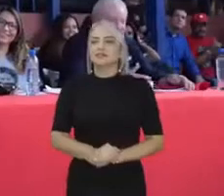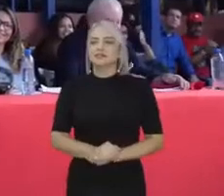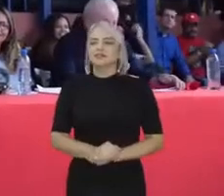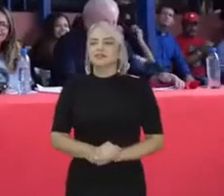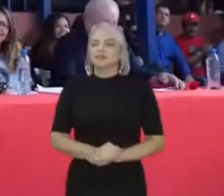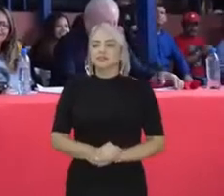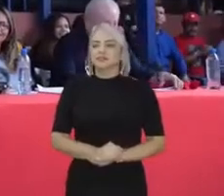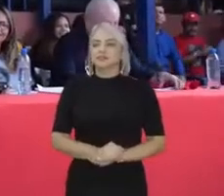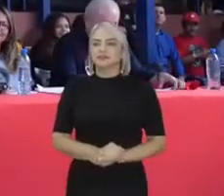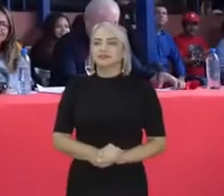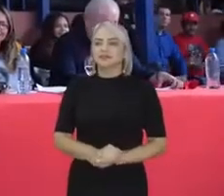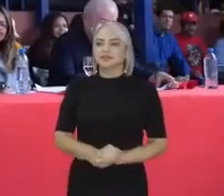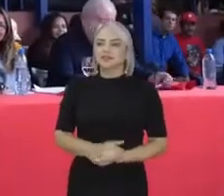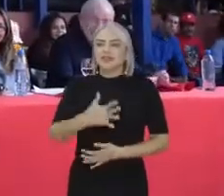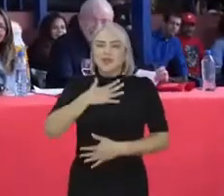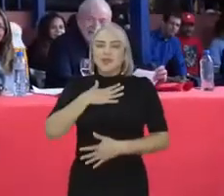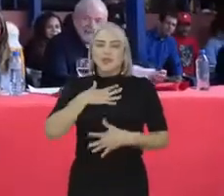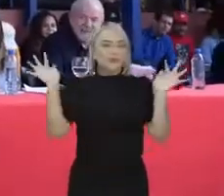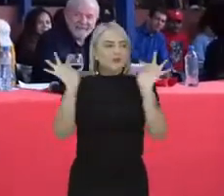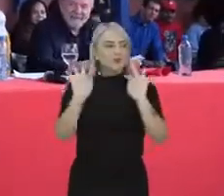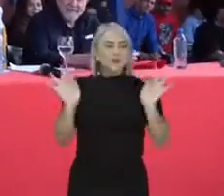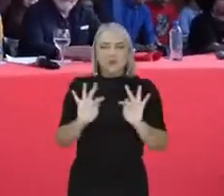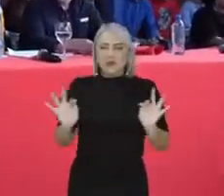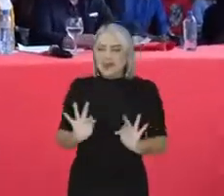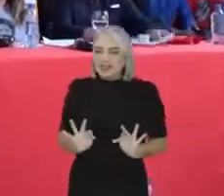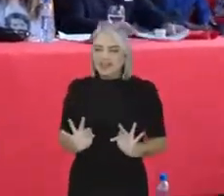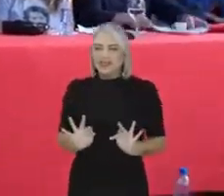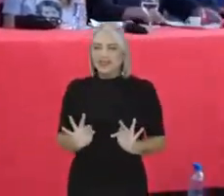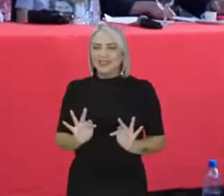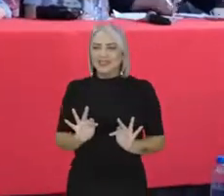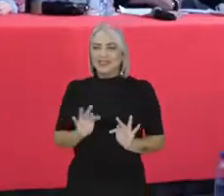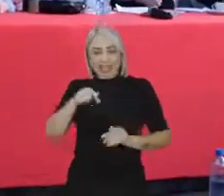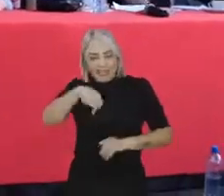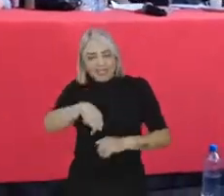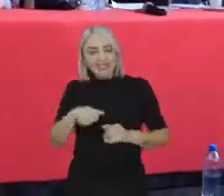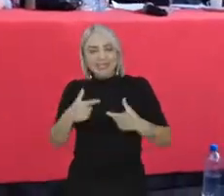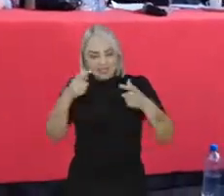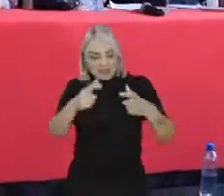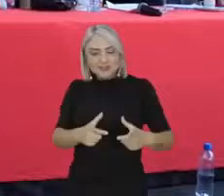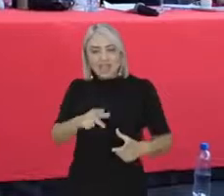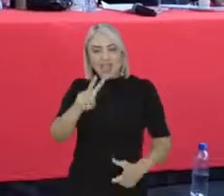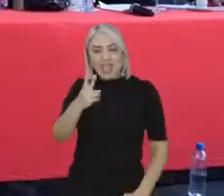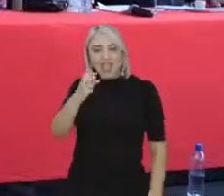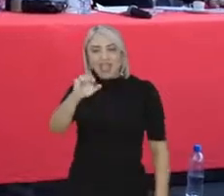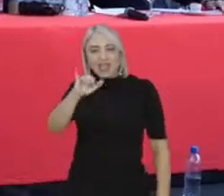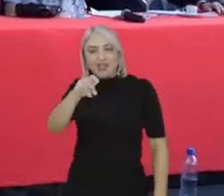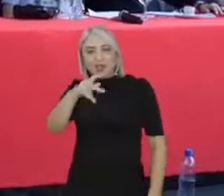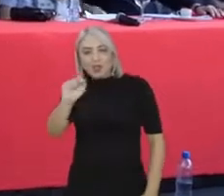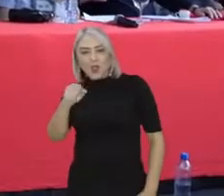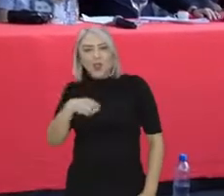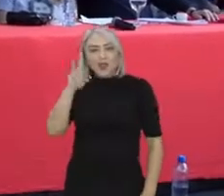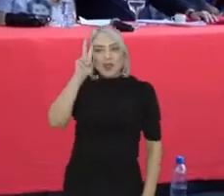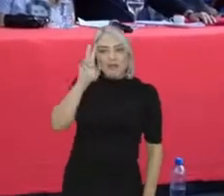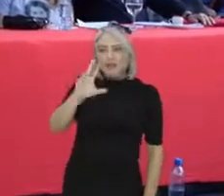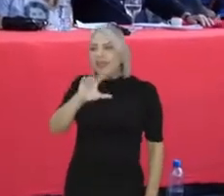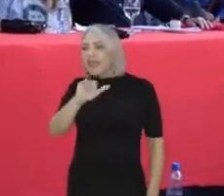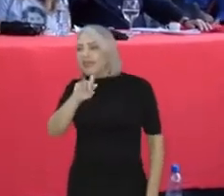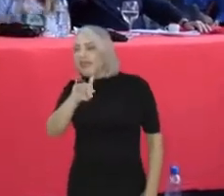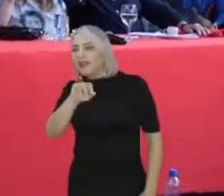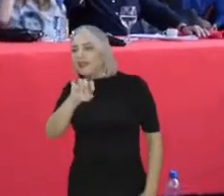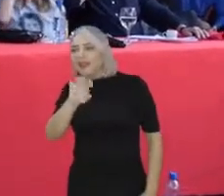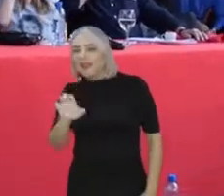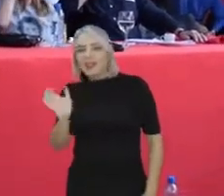Tô muito feliz em estar aqui, Heliópolis, lembrar da Cleide, do João, que são veteranos aqui